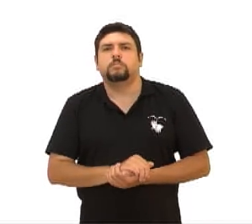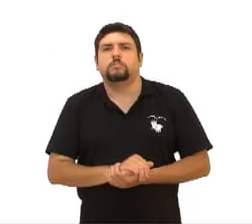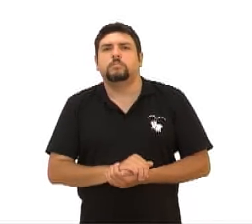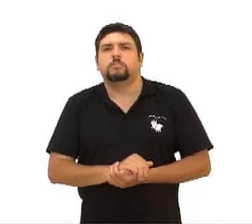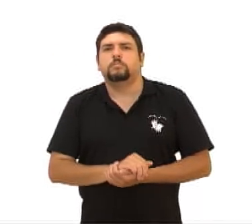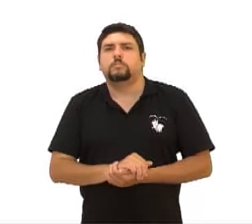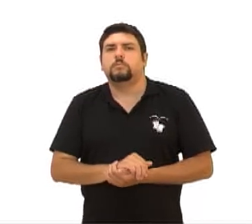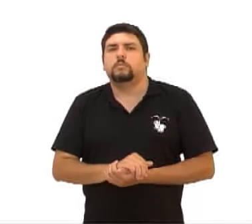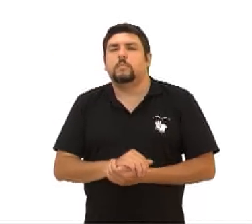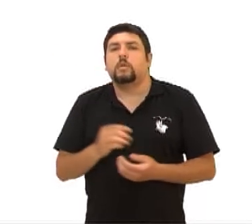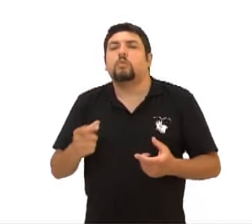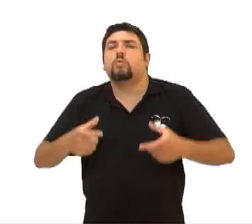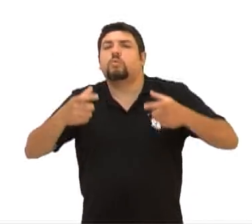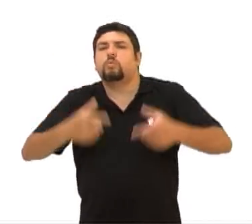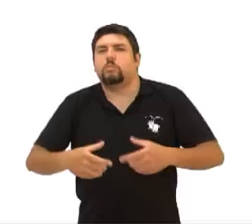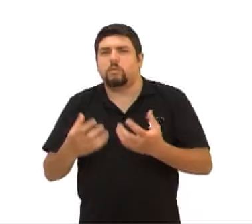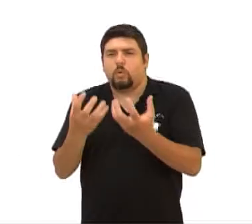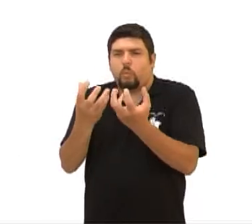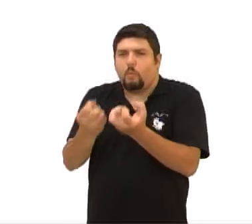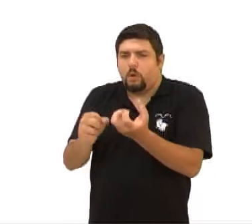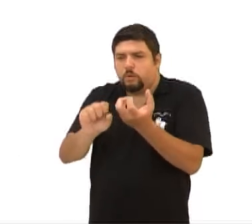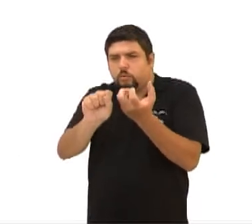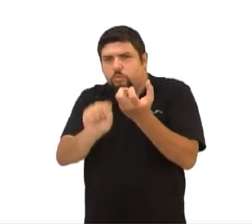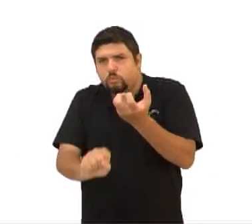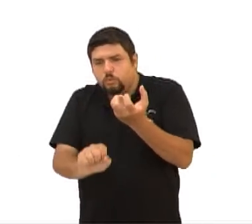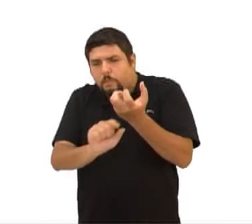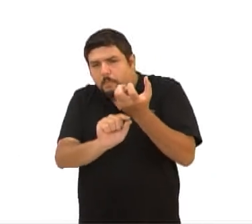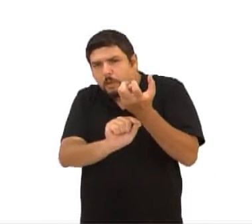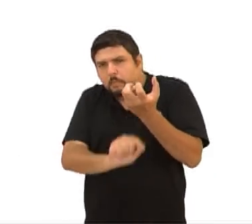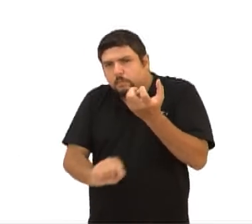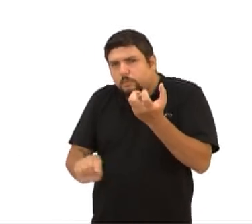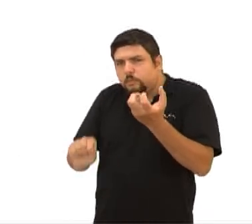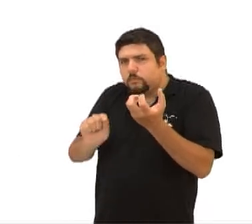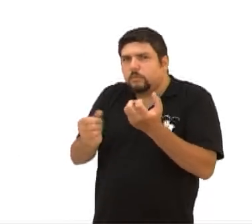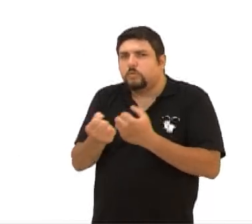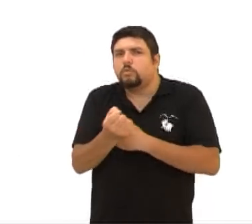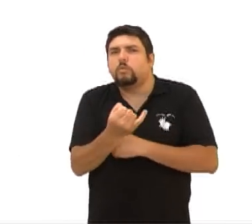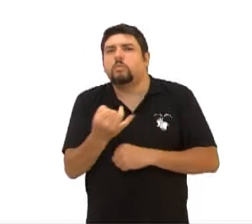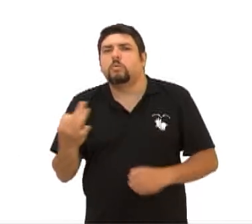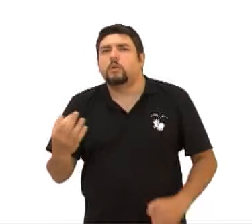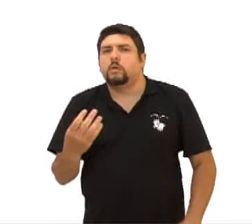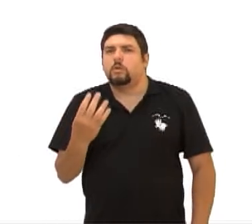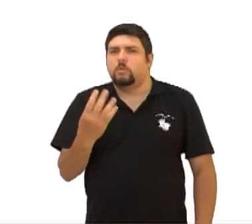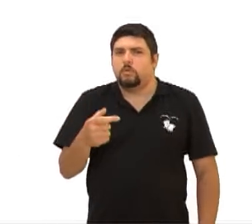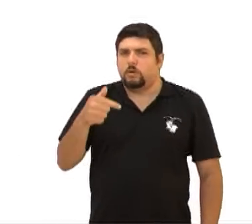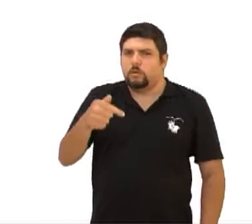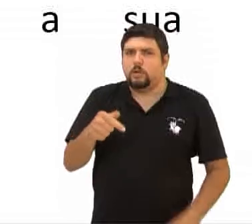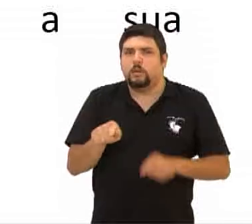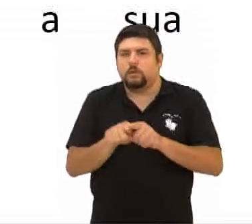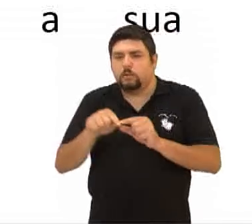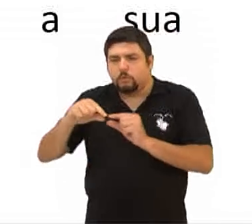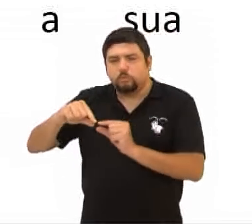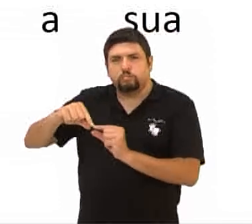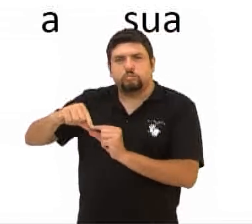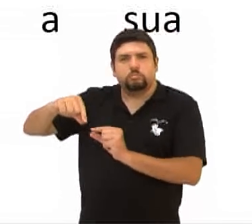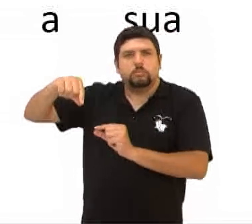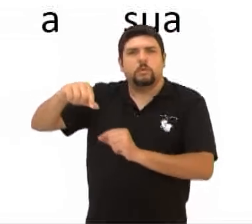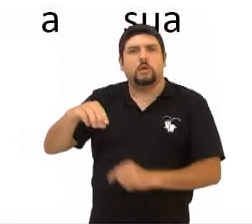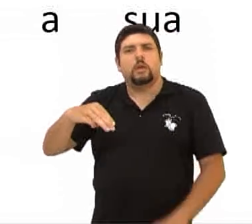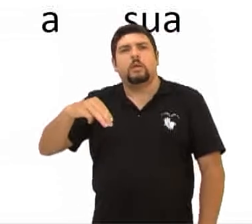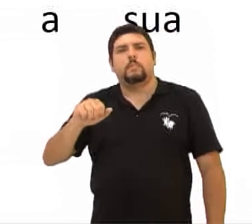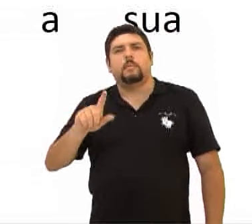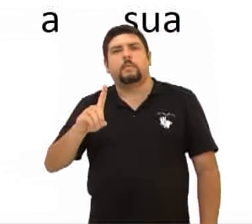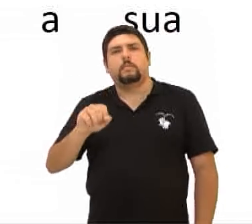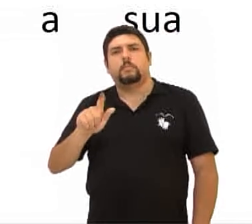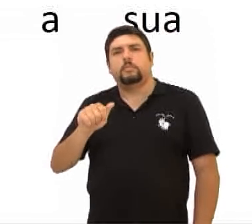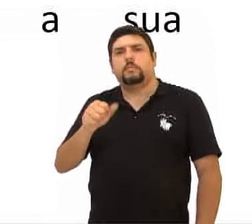África subsaariana, né? Os 47 países, inclusive lá a ilha de Madagascar.